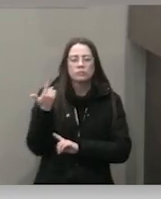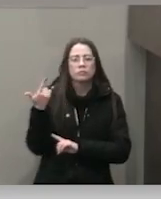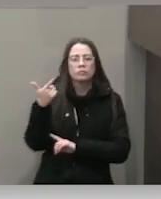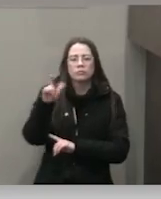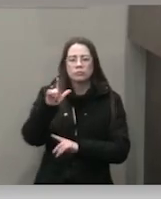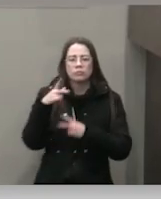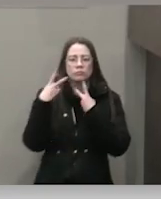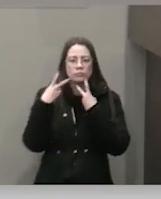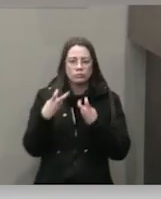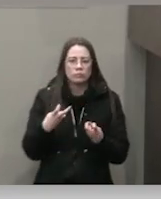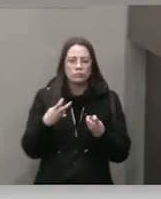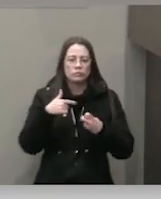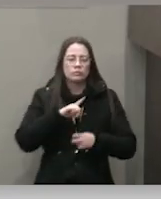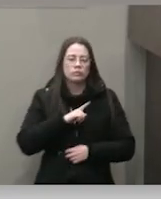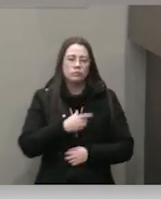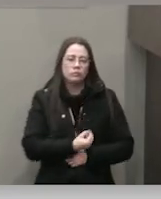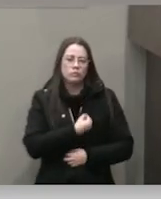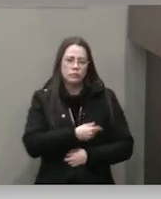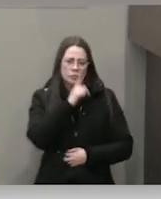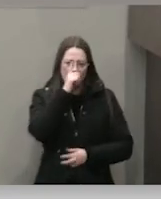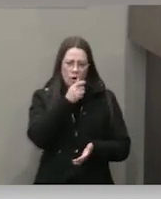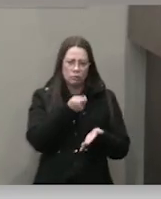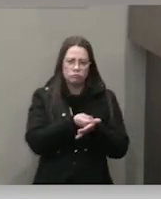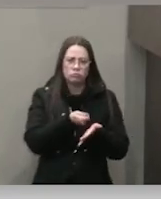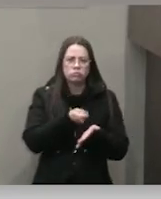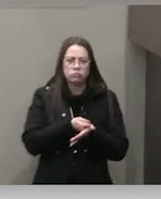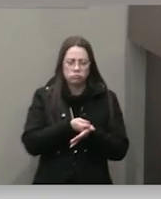outros reconhecimentos que essa casa tem a obrigação